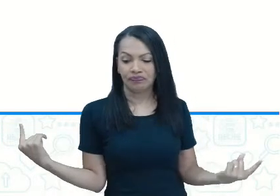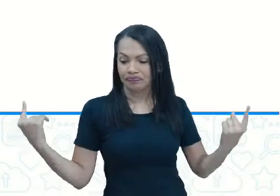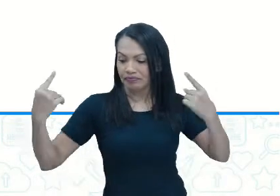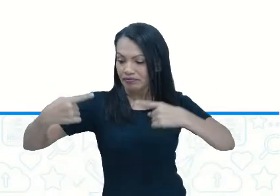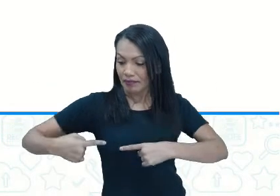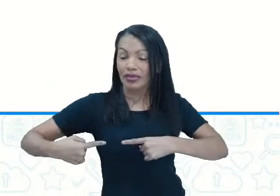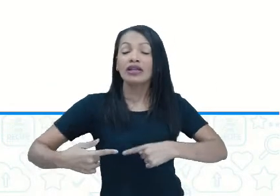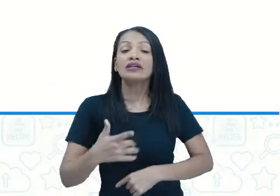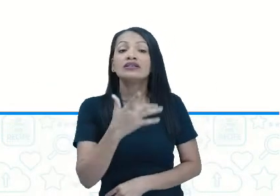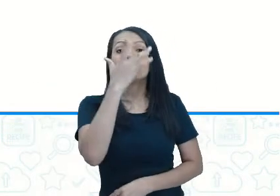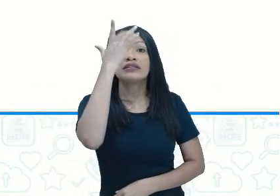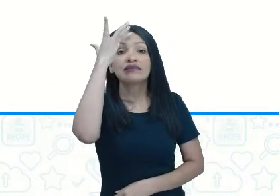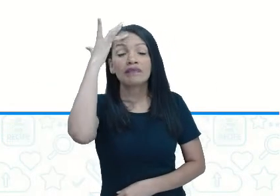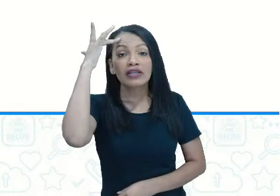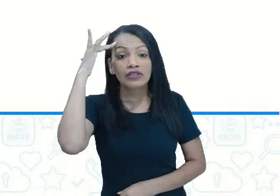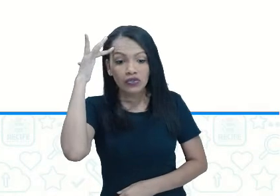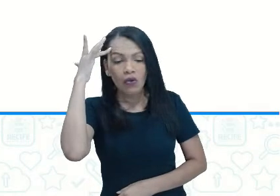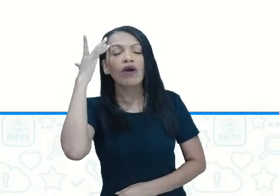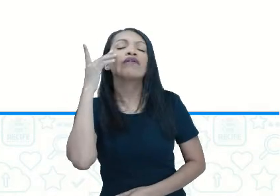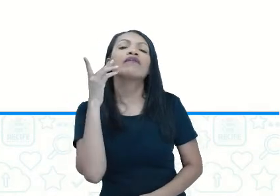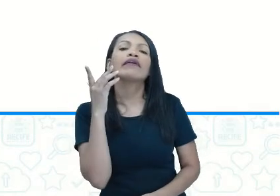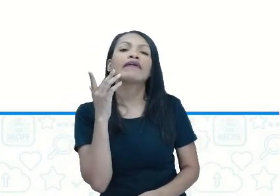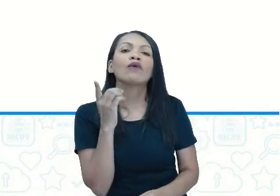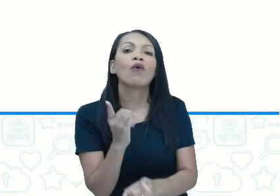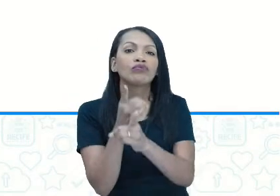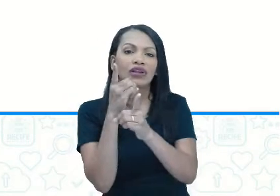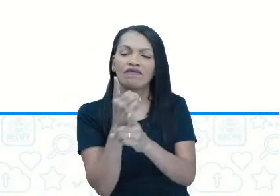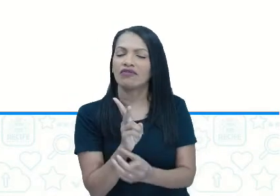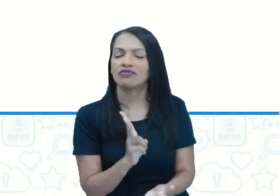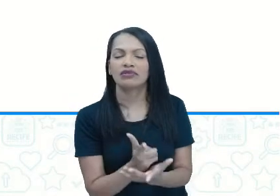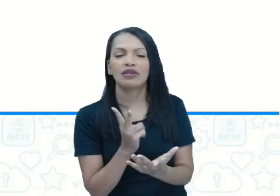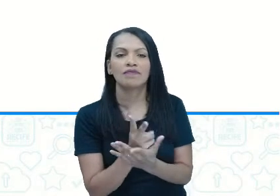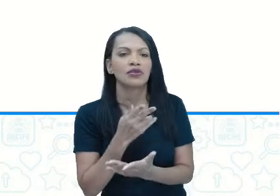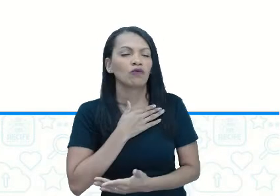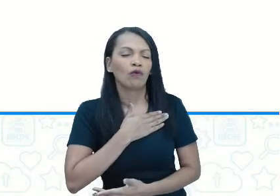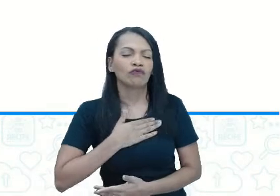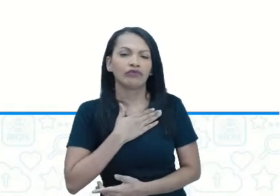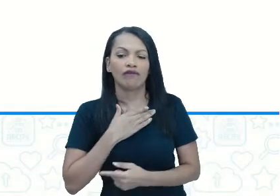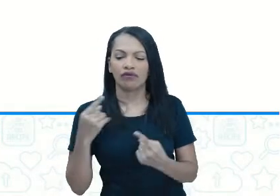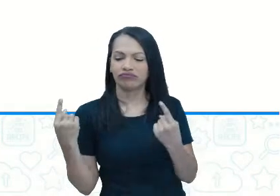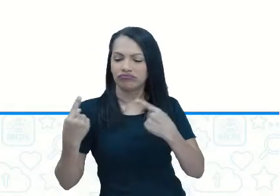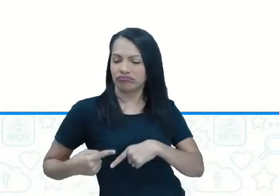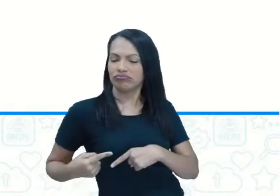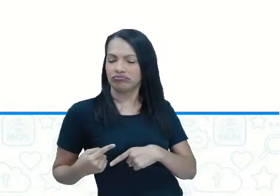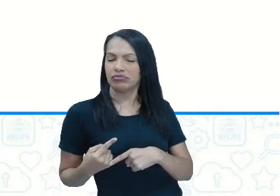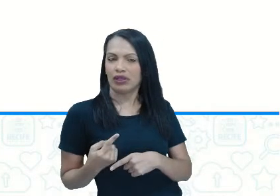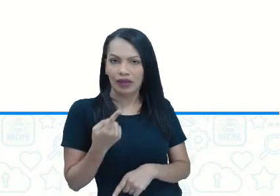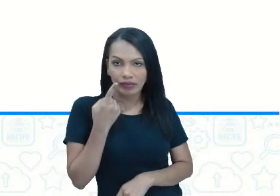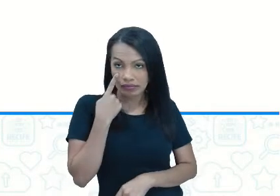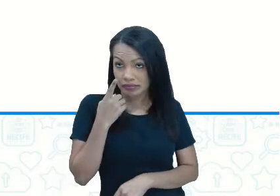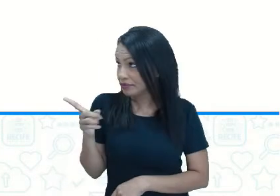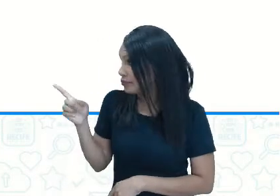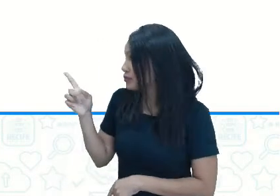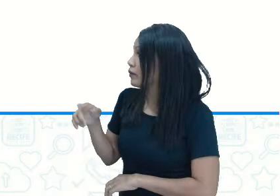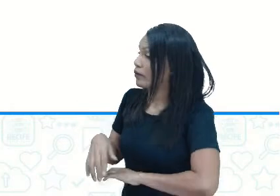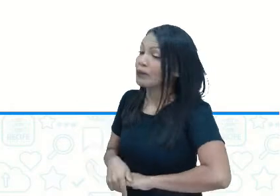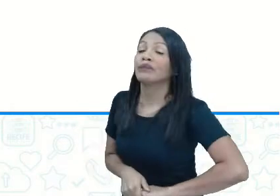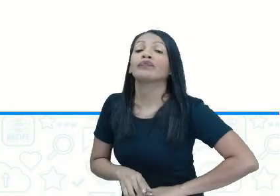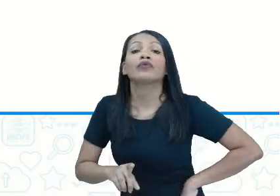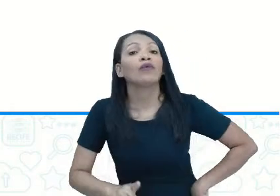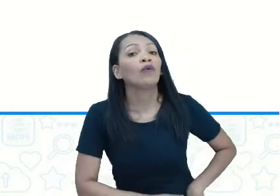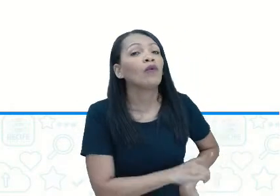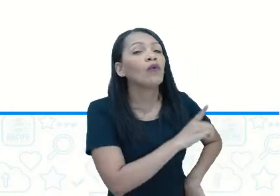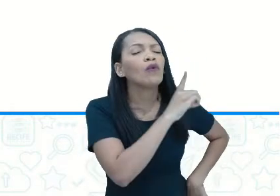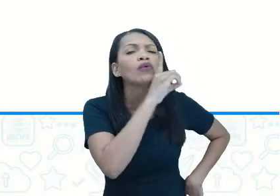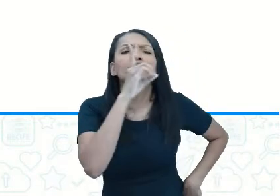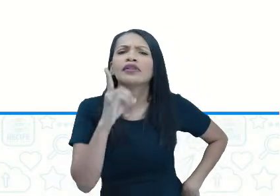na cabeça correndo. Preste atenção na imagem e escuta bem a leitura que eu estou fazendo, tá certo? Um dia,